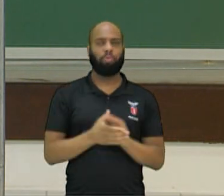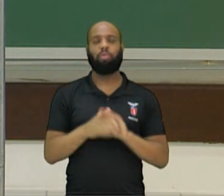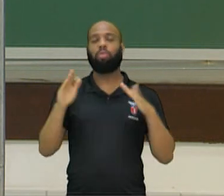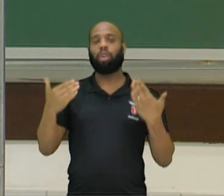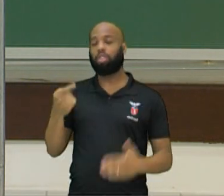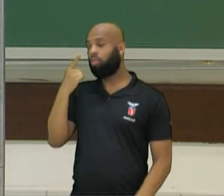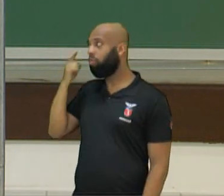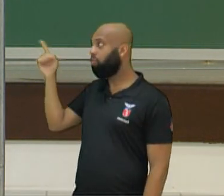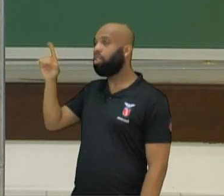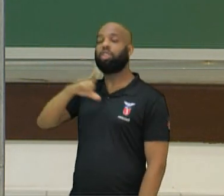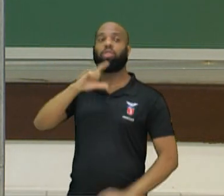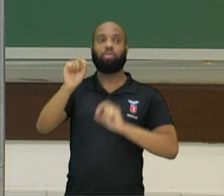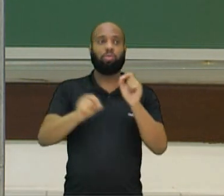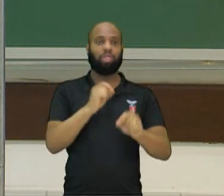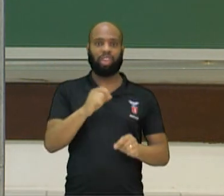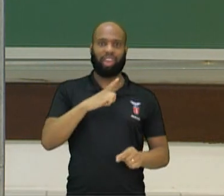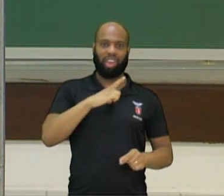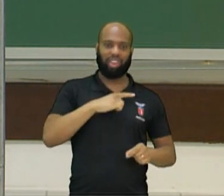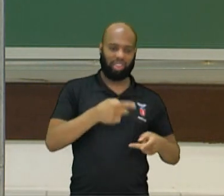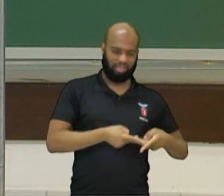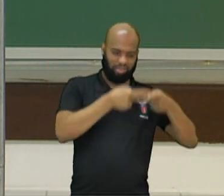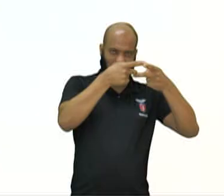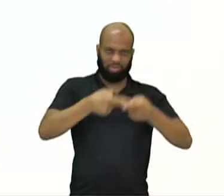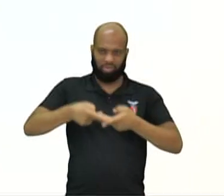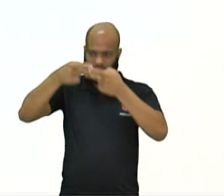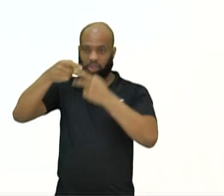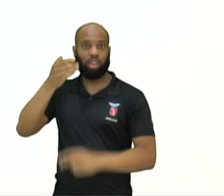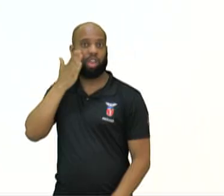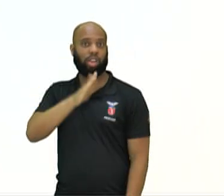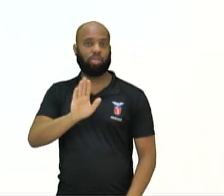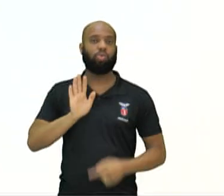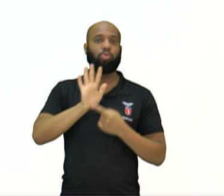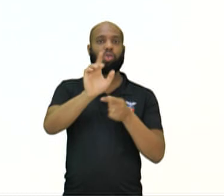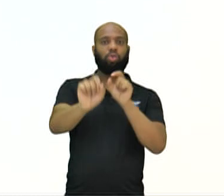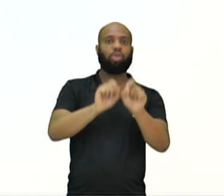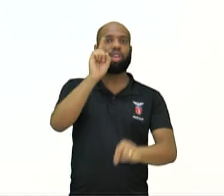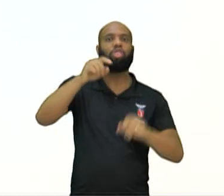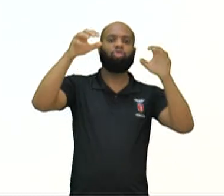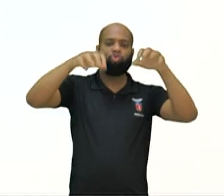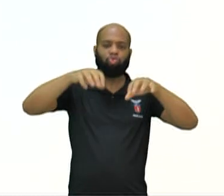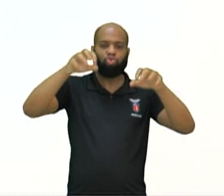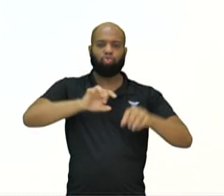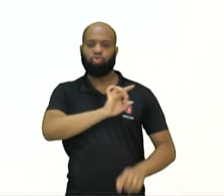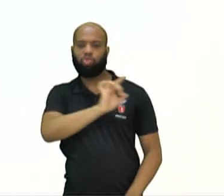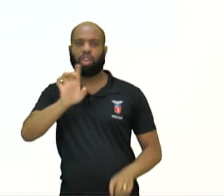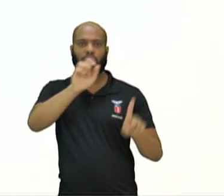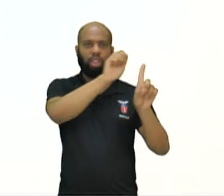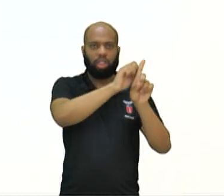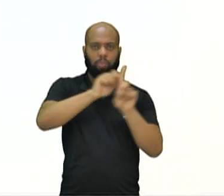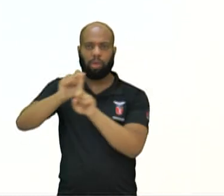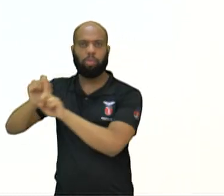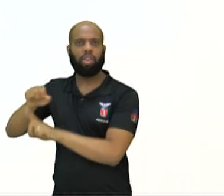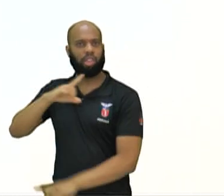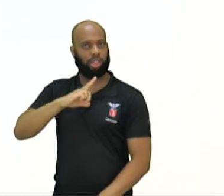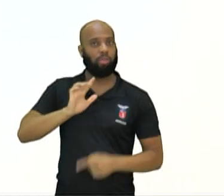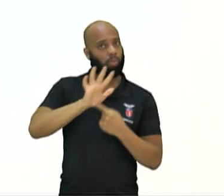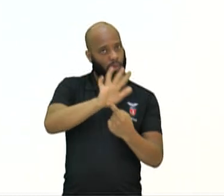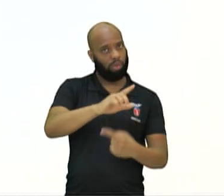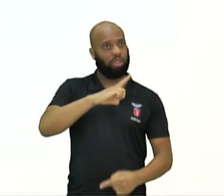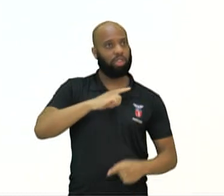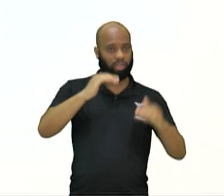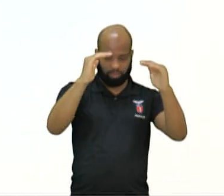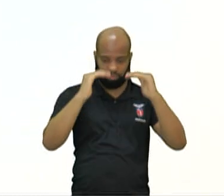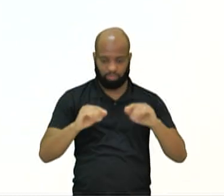vai ver que as barras azuis indicam a quantidade de chuvas em cada um dos meses. Então, você pode ver na parte